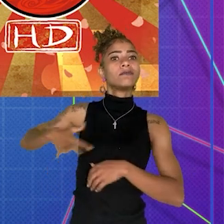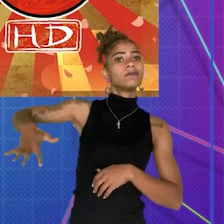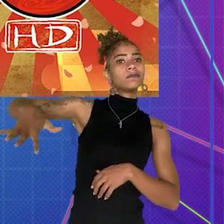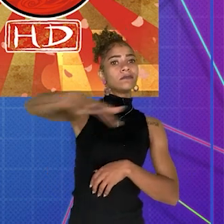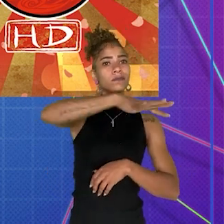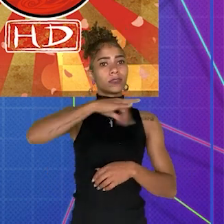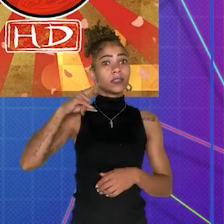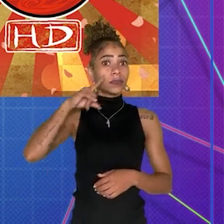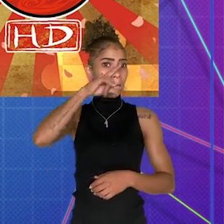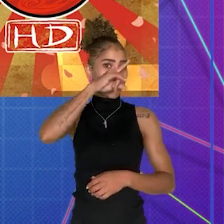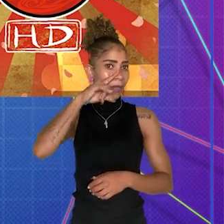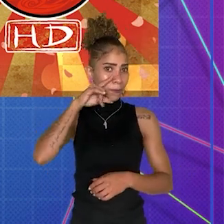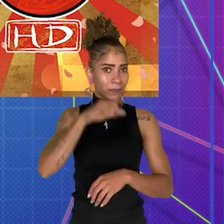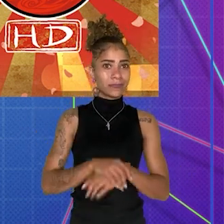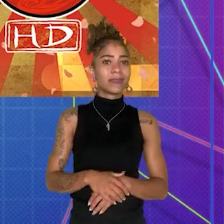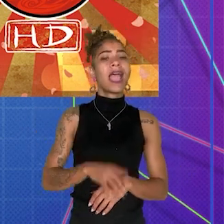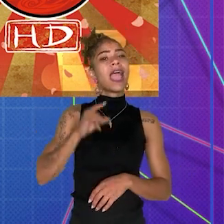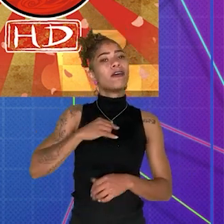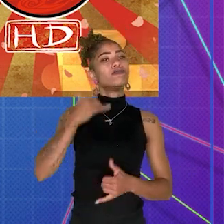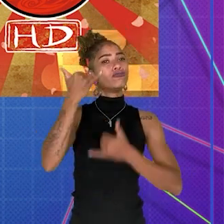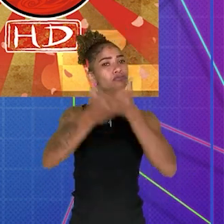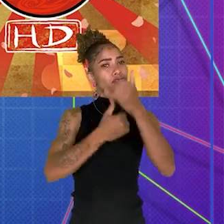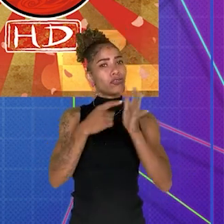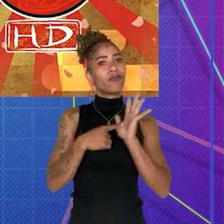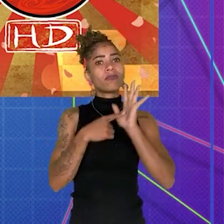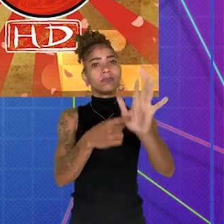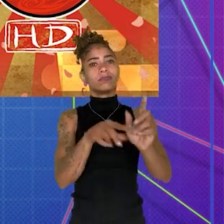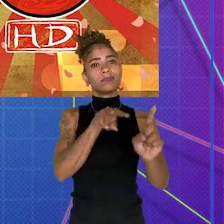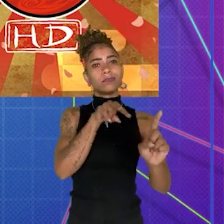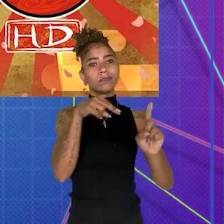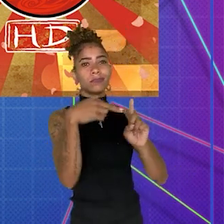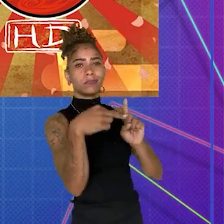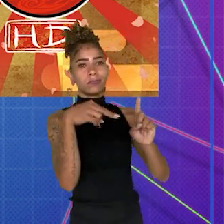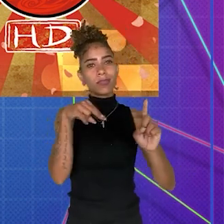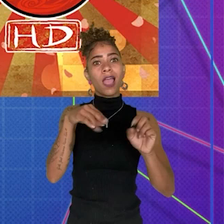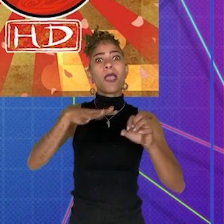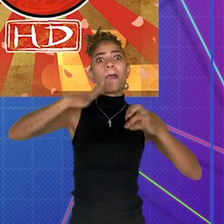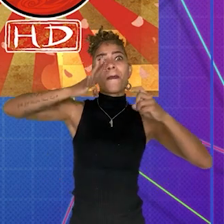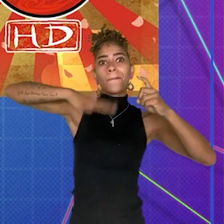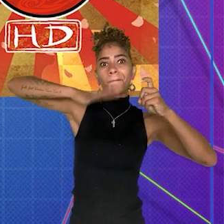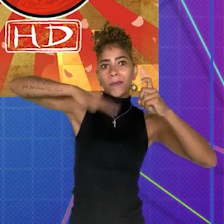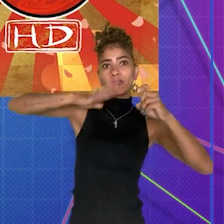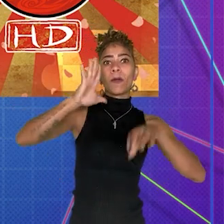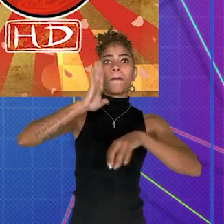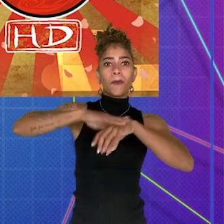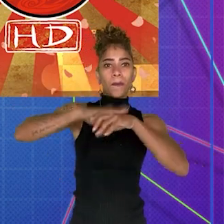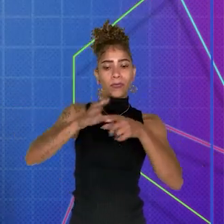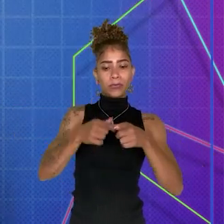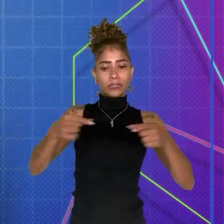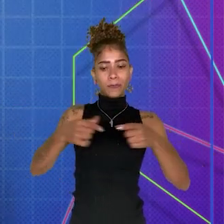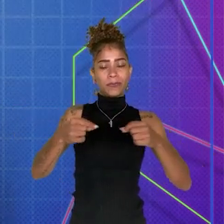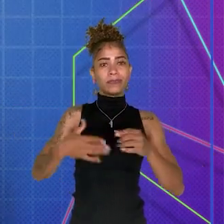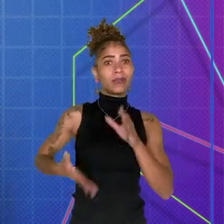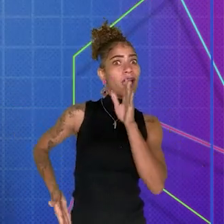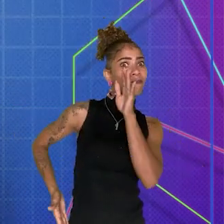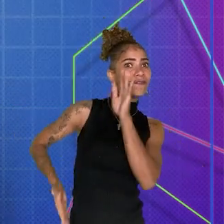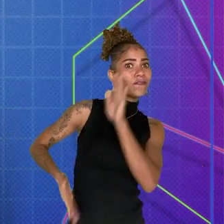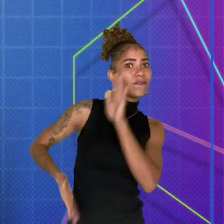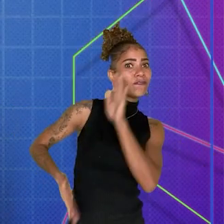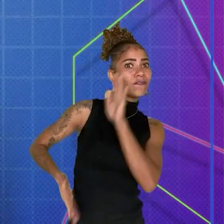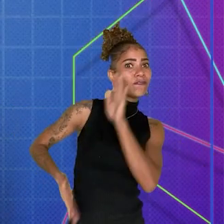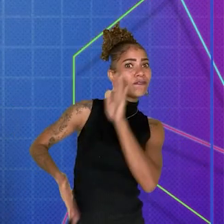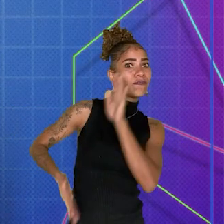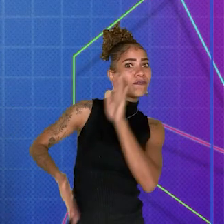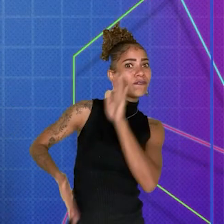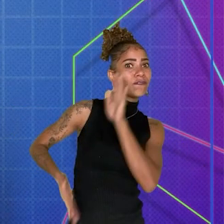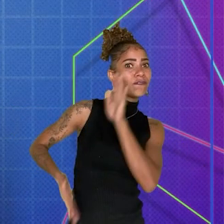reino celestial de ameaças sobrenaturais. O jogo reinterpreta vários mitos e lendas japoneses. Viagem no tempo.